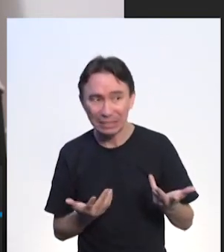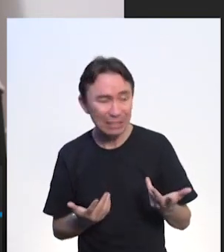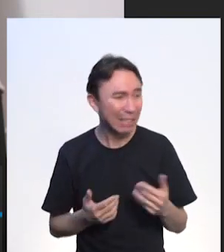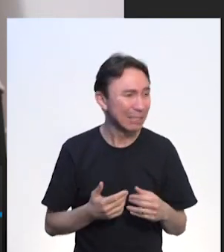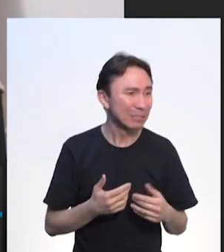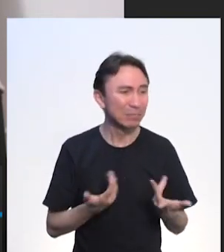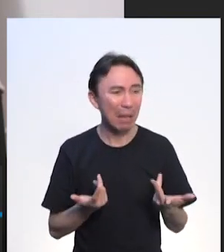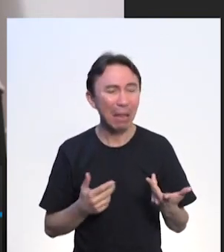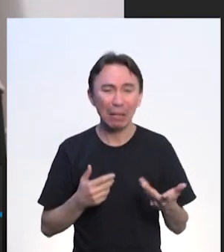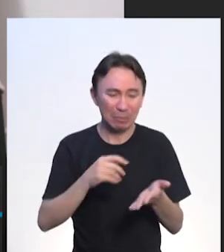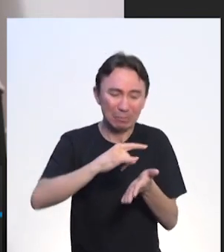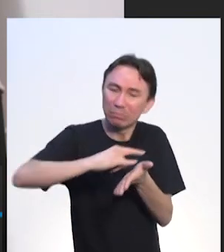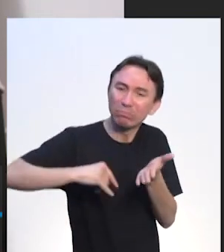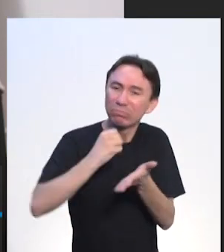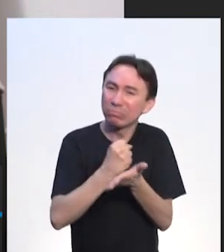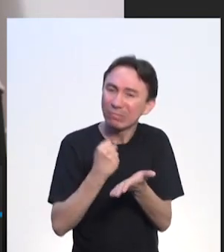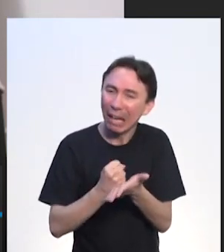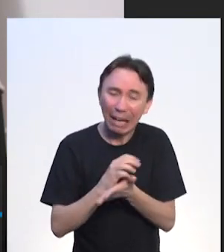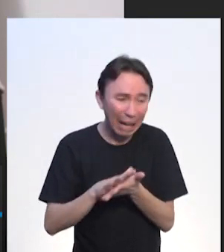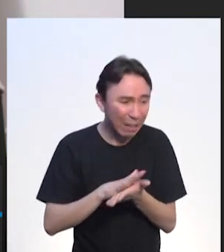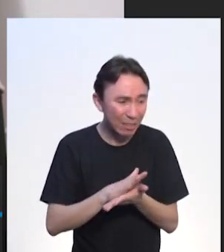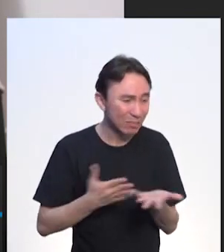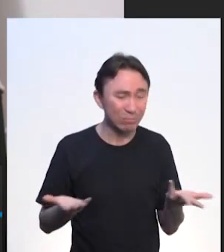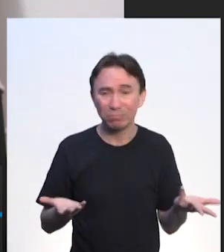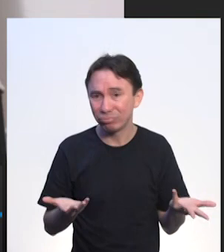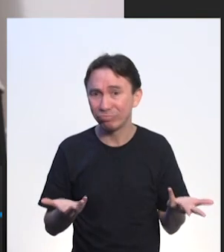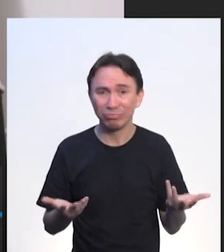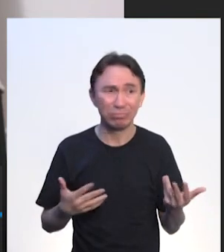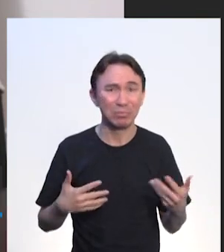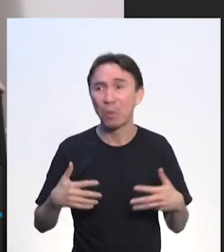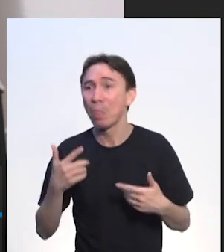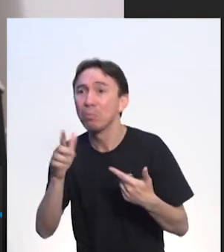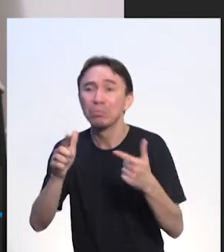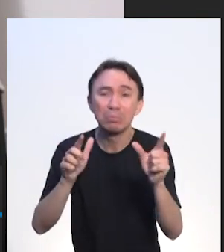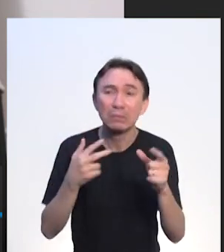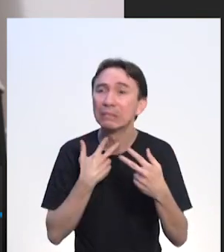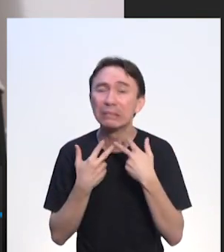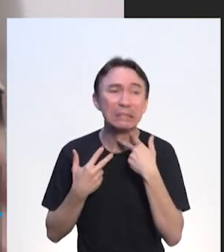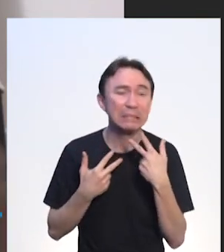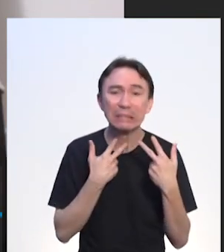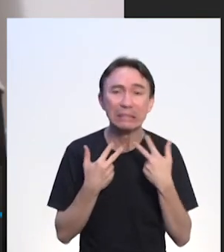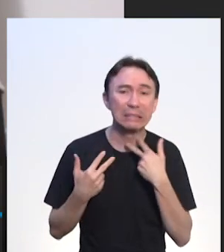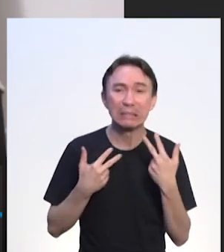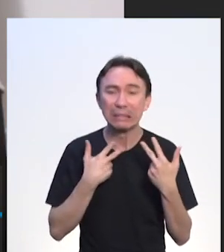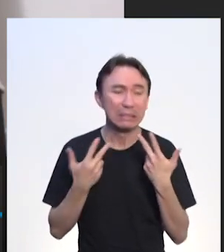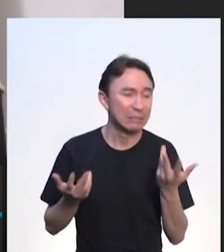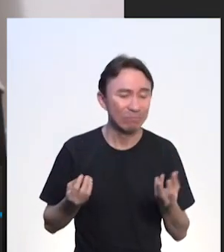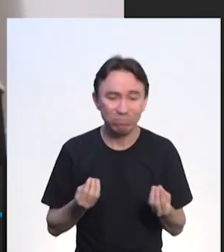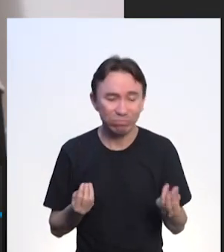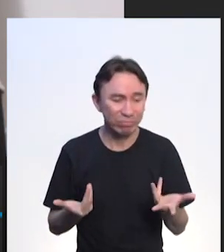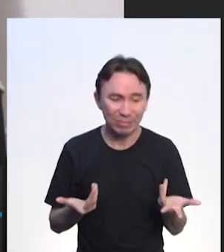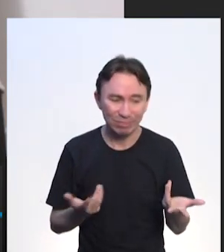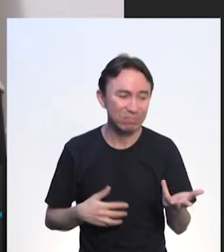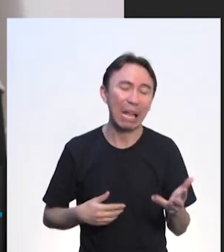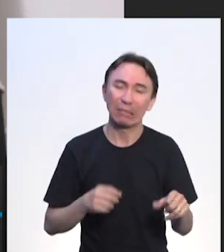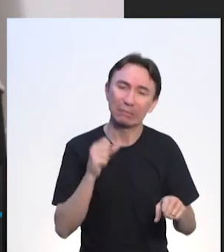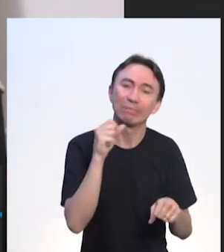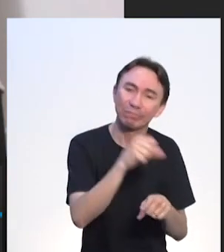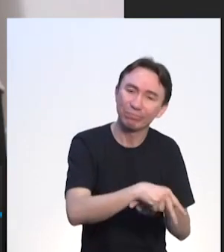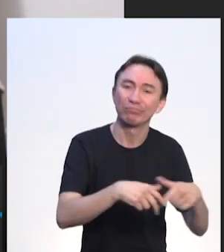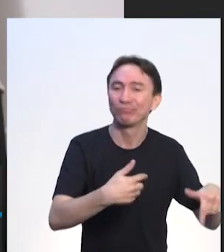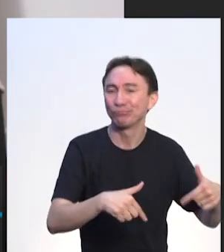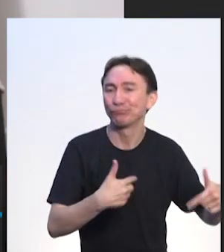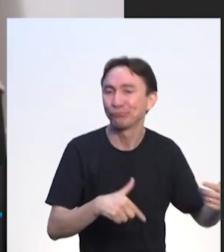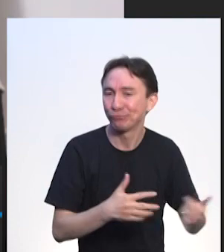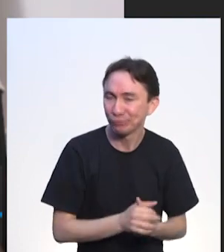emprego informais, né, que, teoricamente, são contra a lei. Tá? A gente não está falando do empreendedor, mas quando você